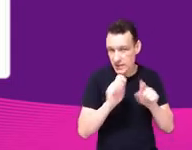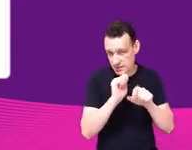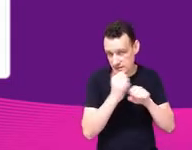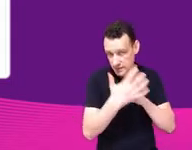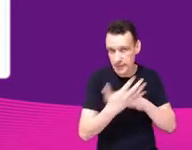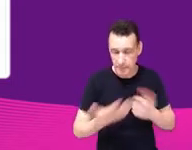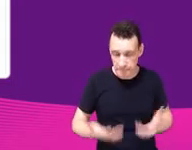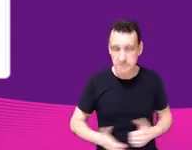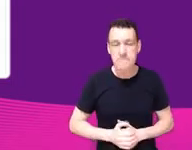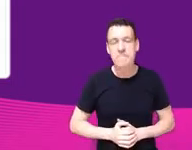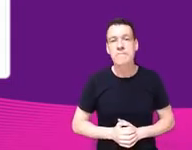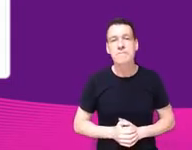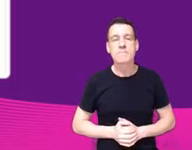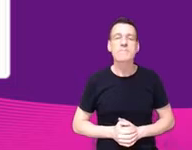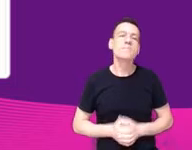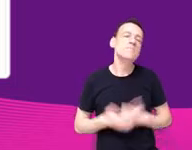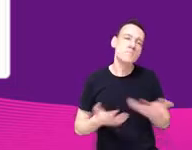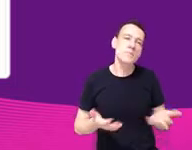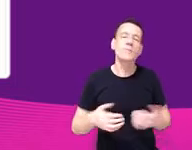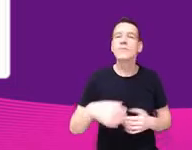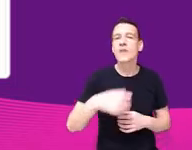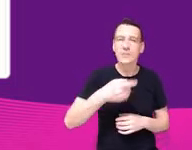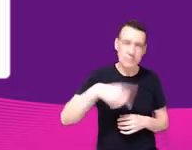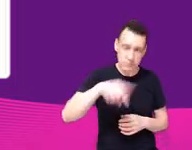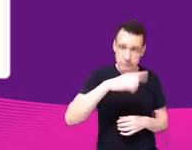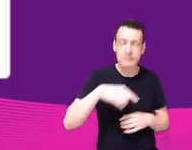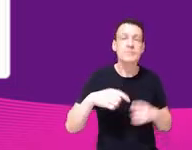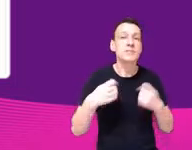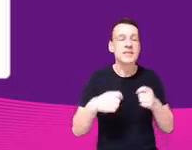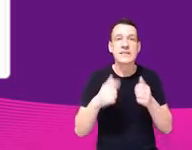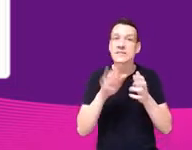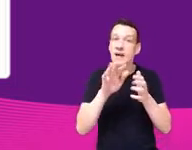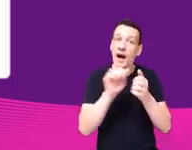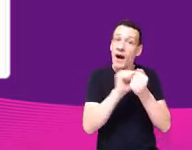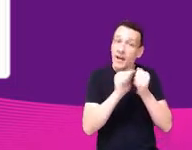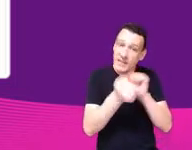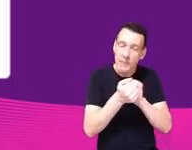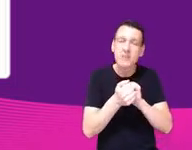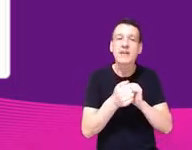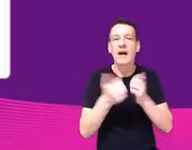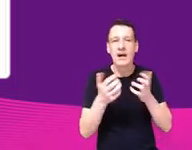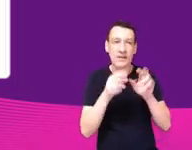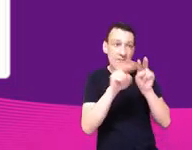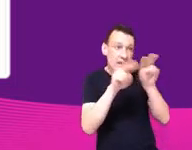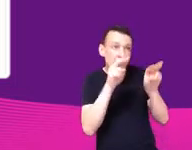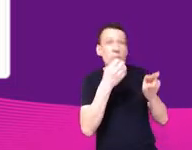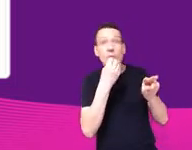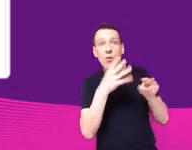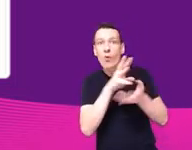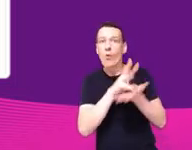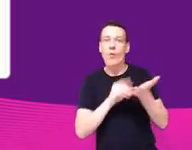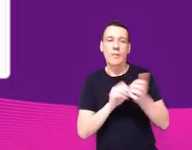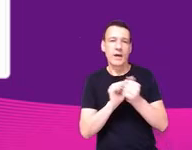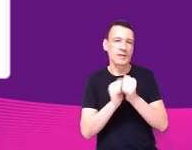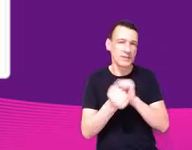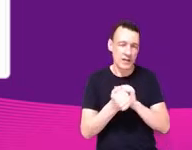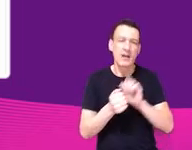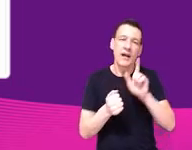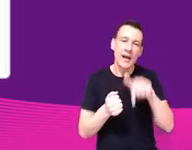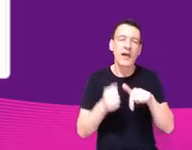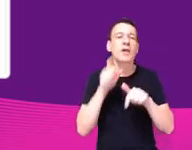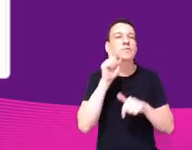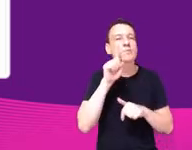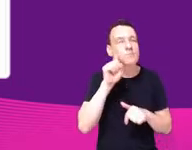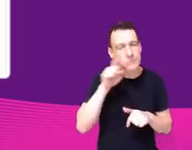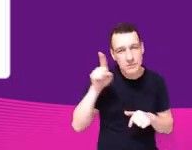nós temos que adaptar de alguma forma e olhar para os bons exemplos é a transparência que o sistema americano